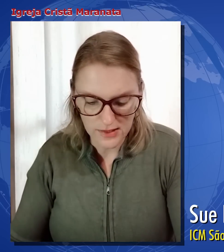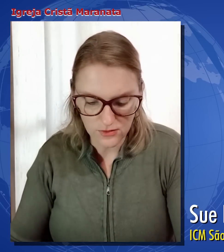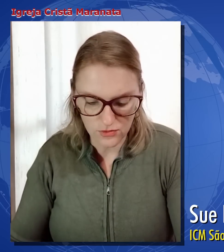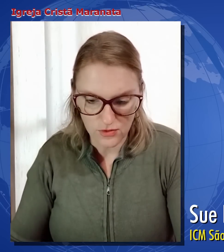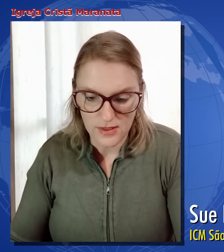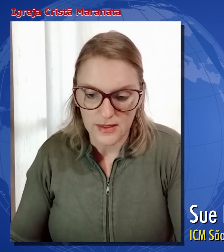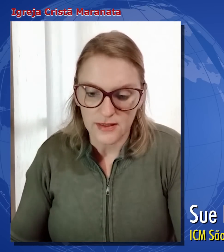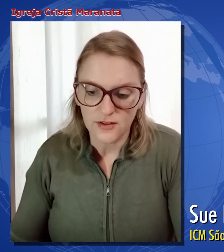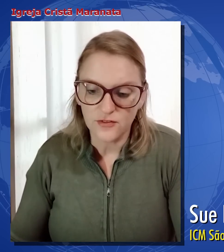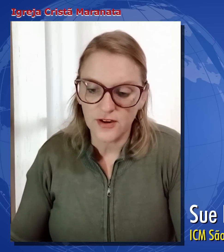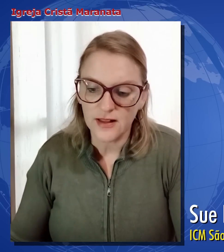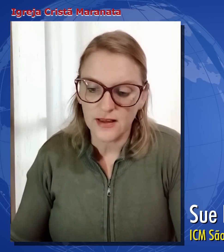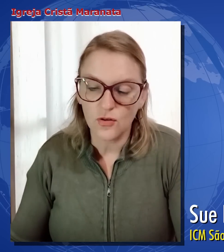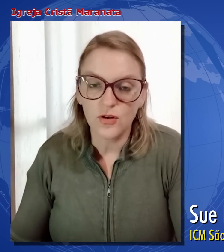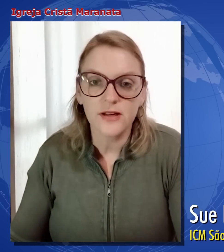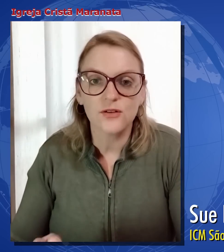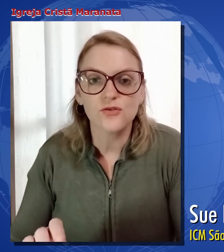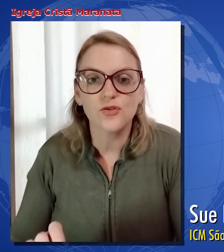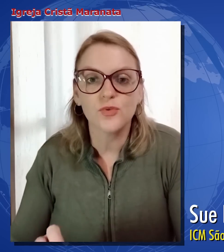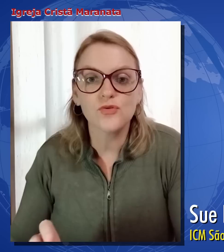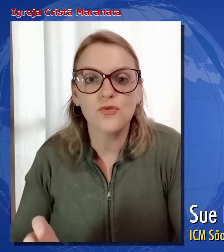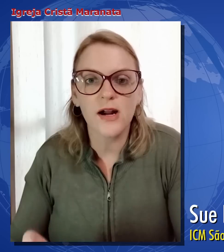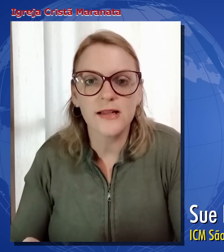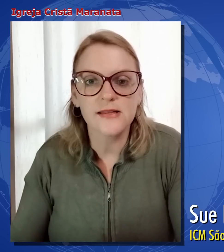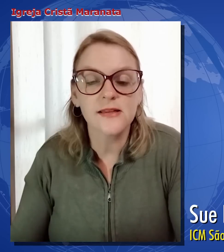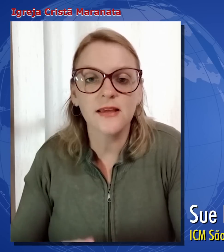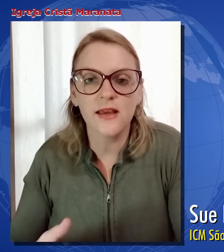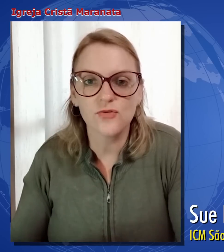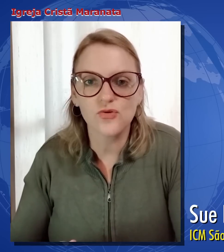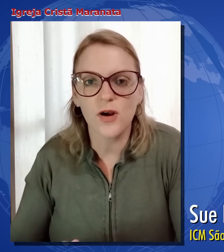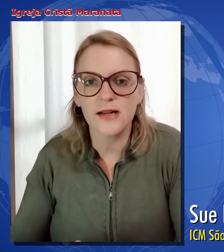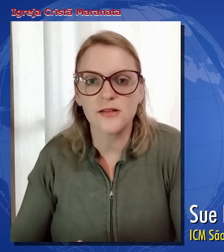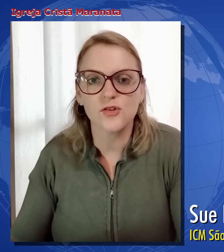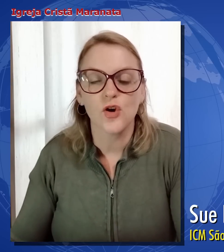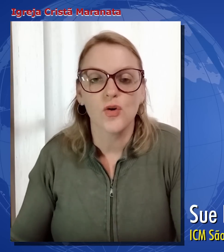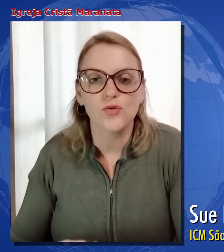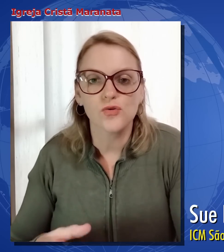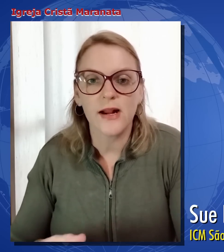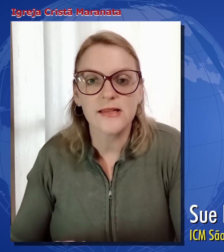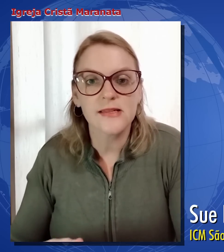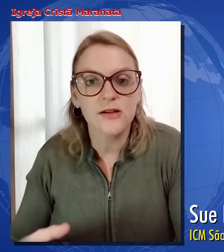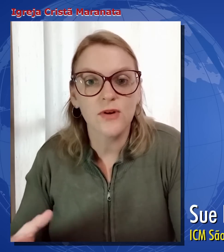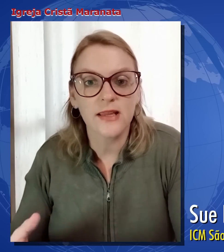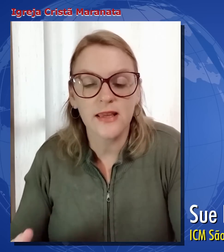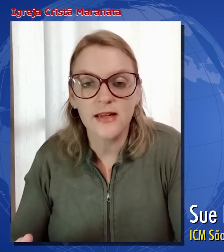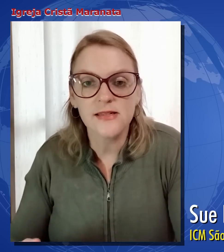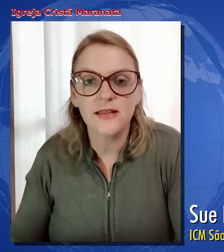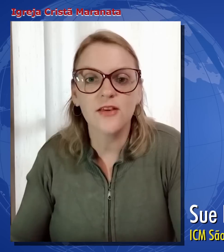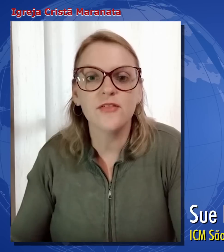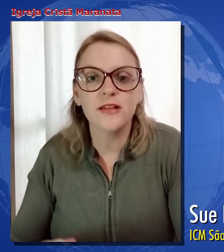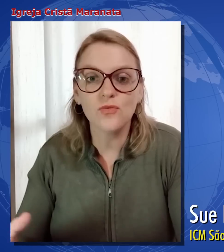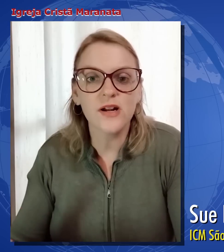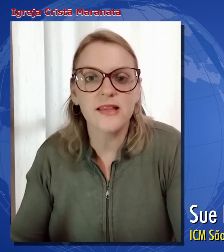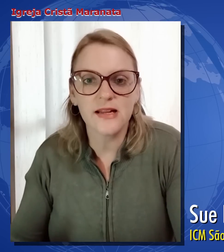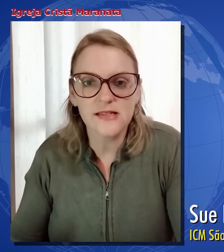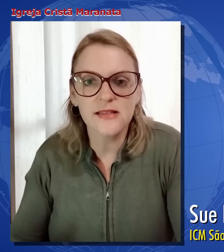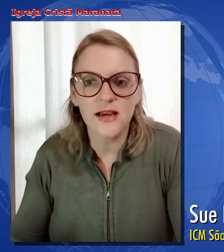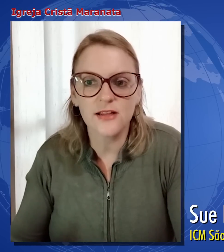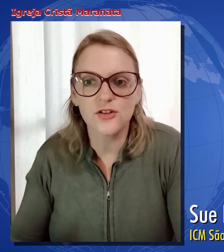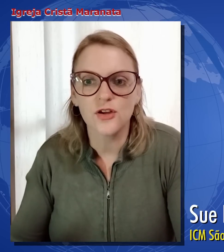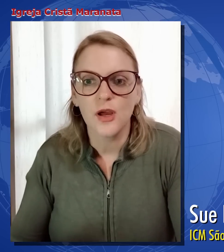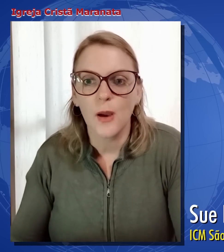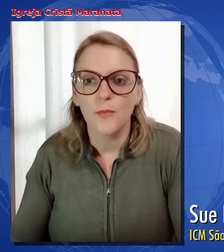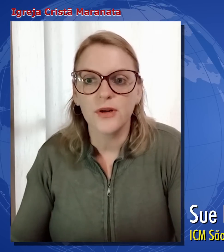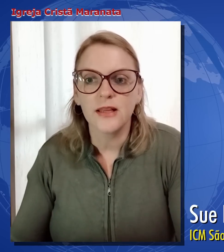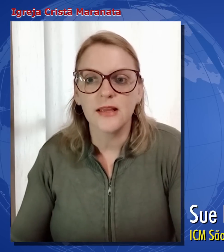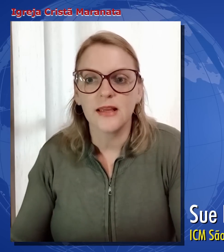verso 4, que fala agora sobre os guardas. Quem eram os guardas? Os guardas eram aqueles que deveriam guardar a